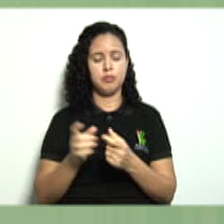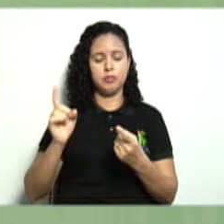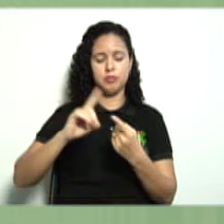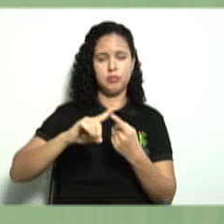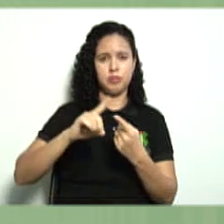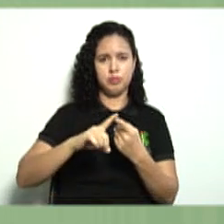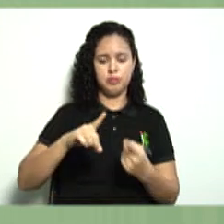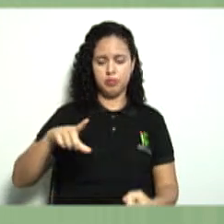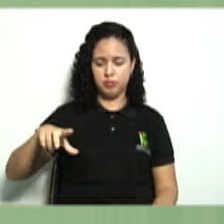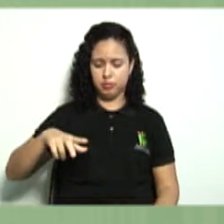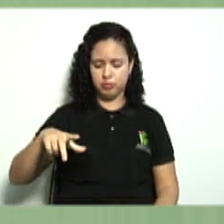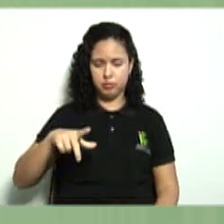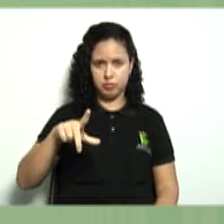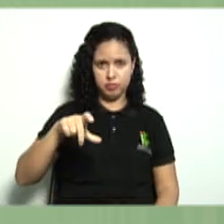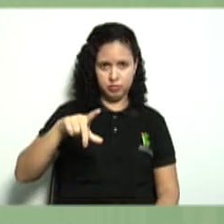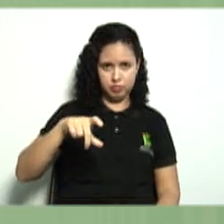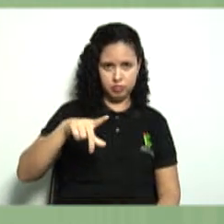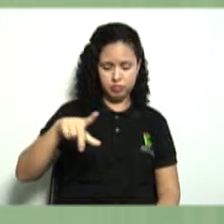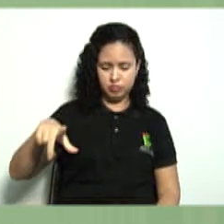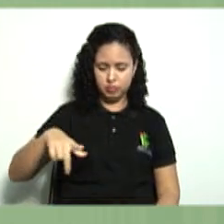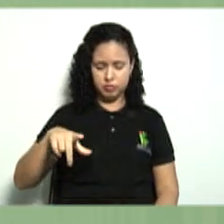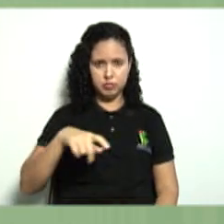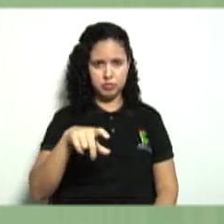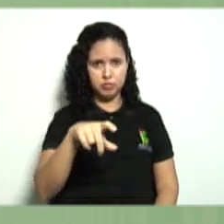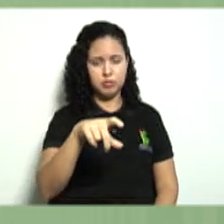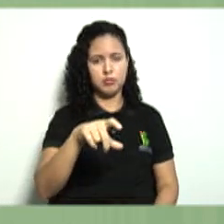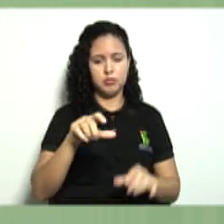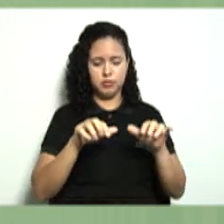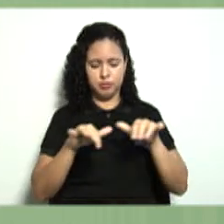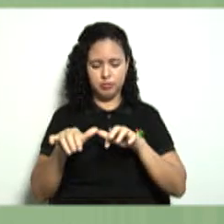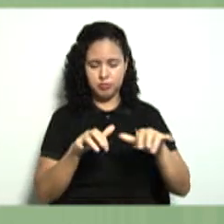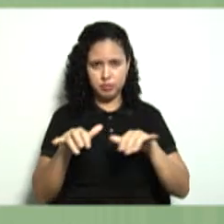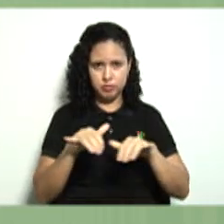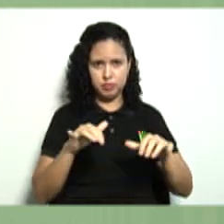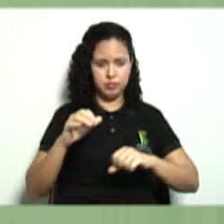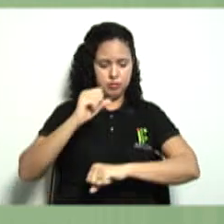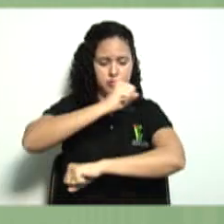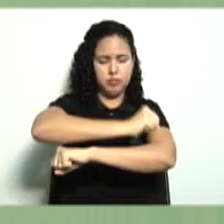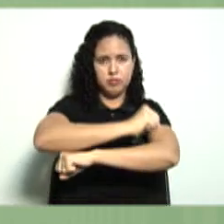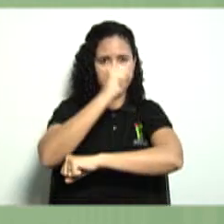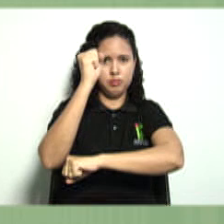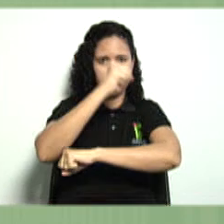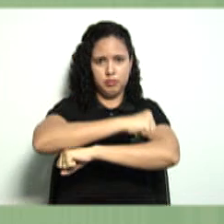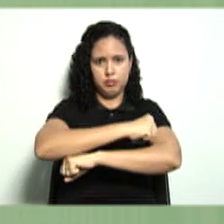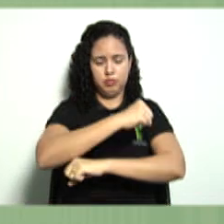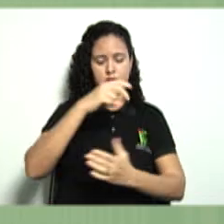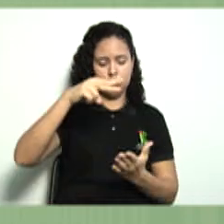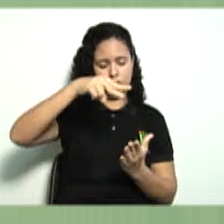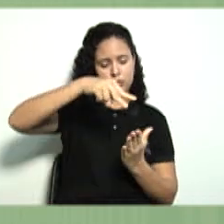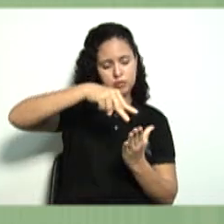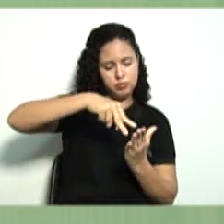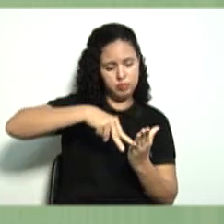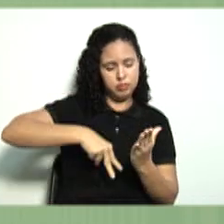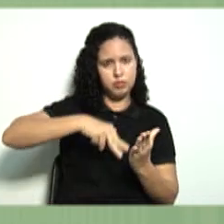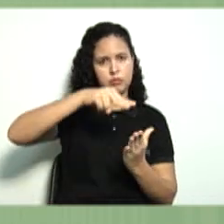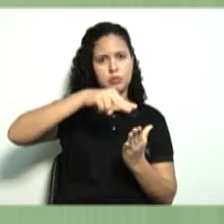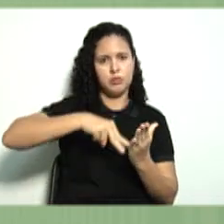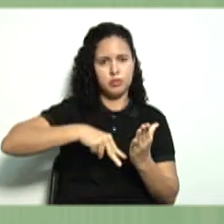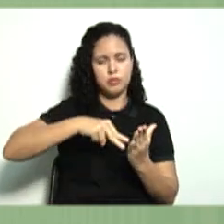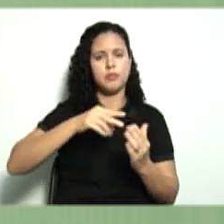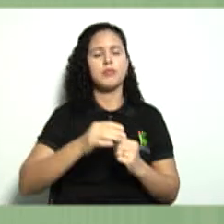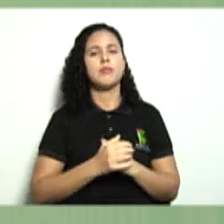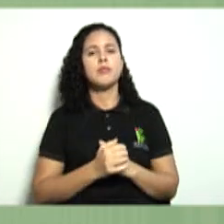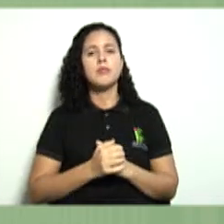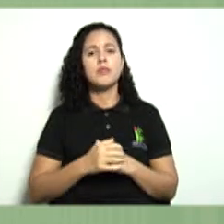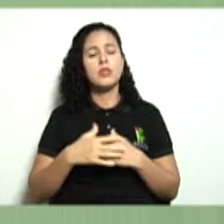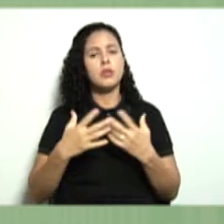é um periférico de entrada, assim como o teclado, o scanner, o leitor biométrico e outros. Então, todos